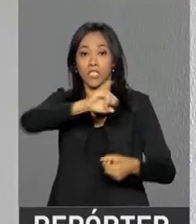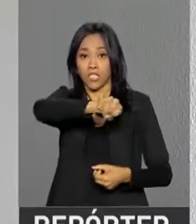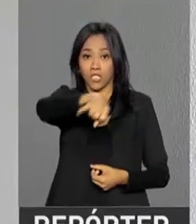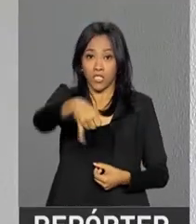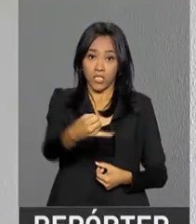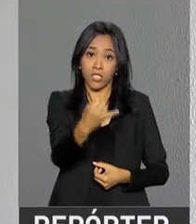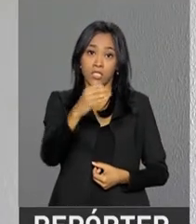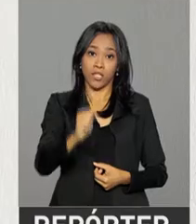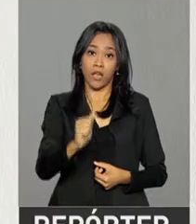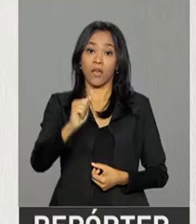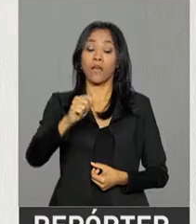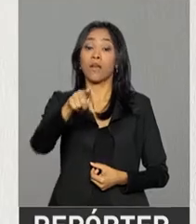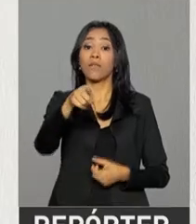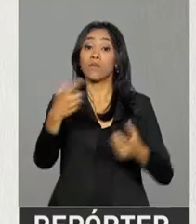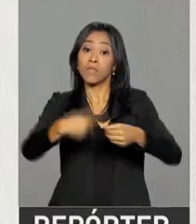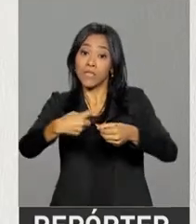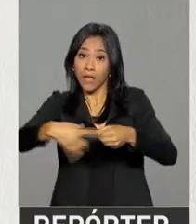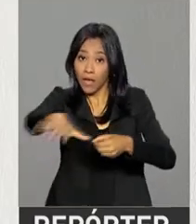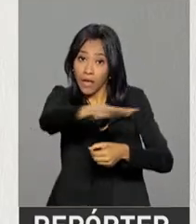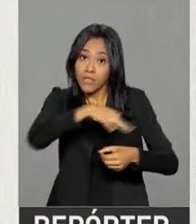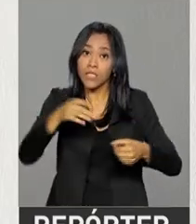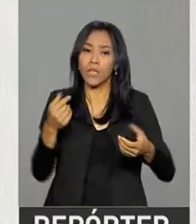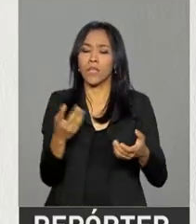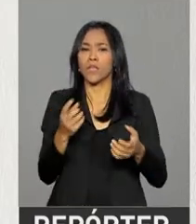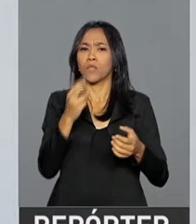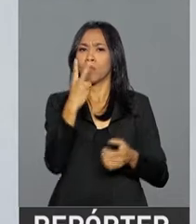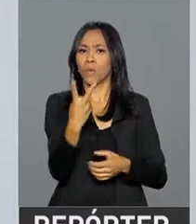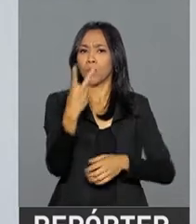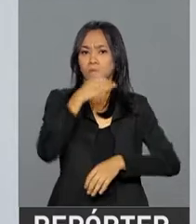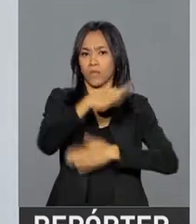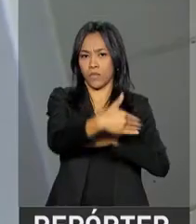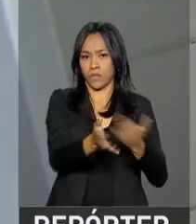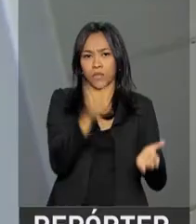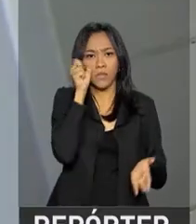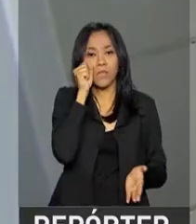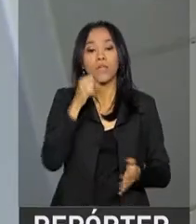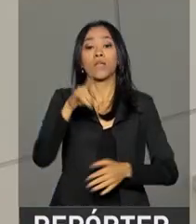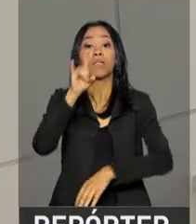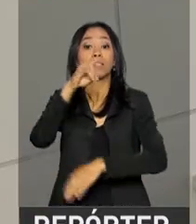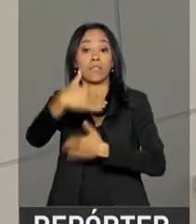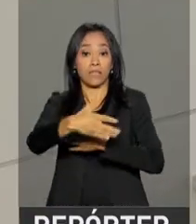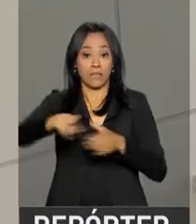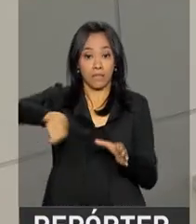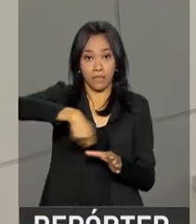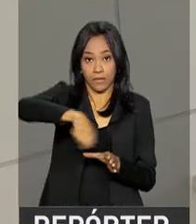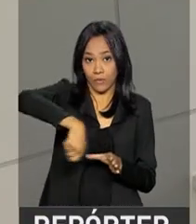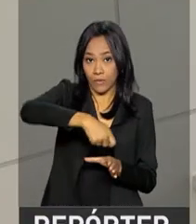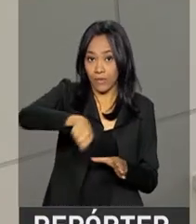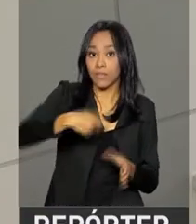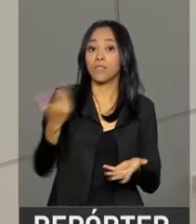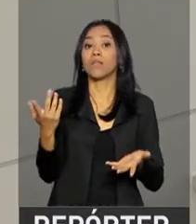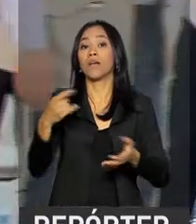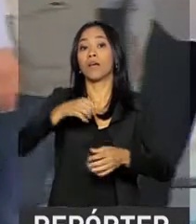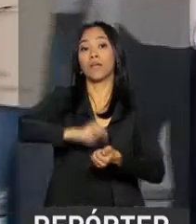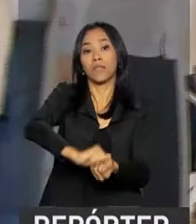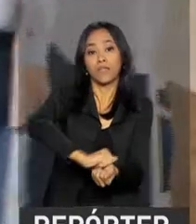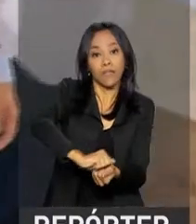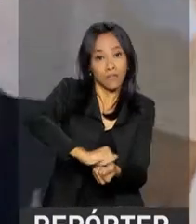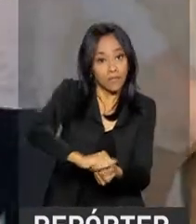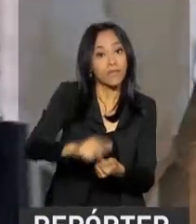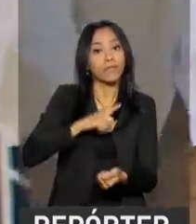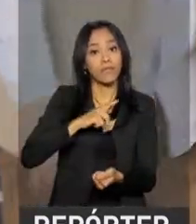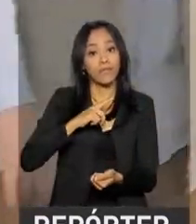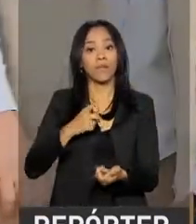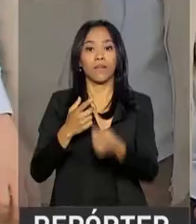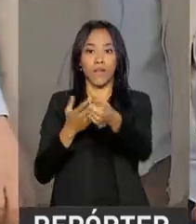apartamento tem 43 metros quadrados, com 2 quartos, sala, banheiro e cozinha com área de serviço. E olha a